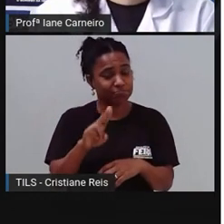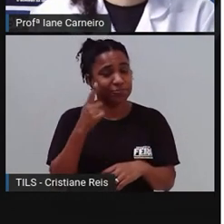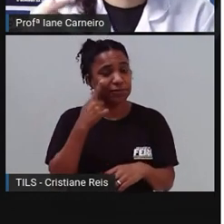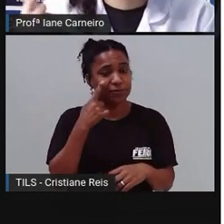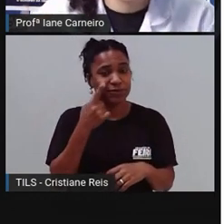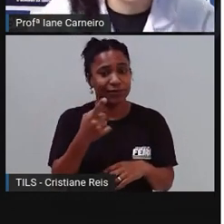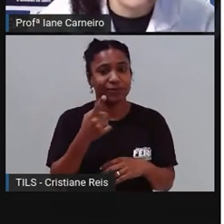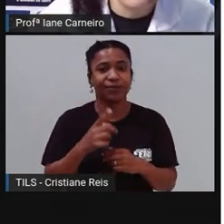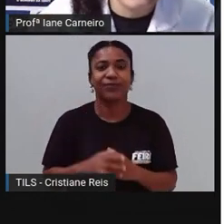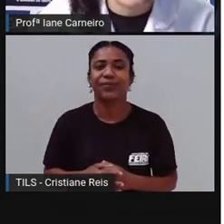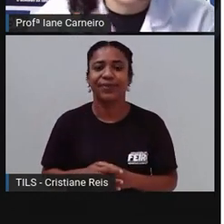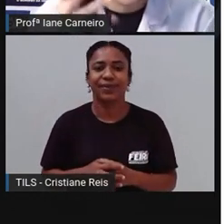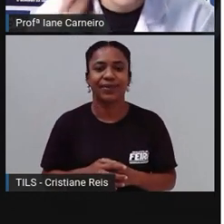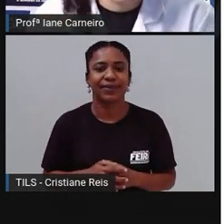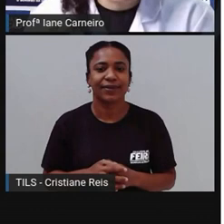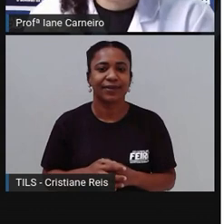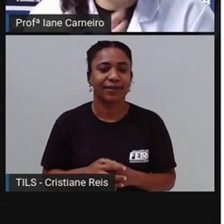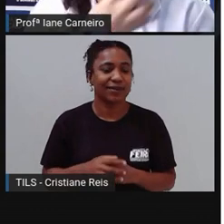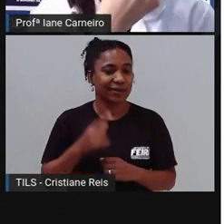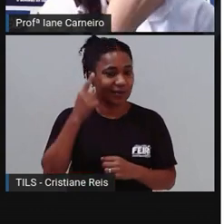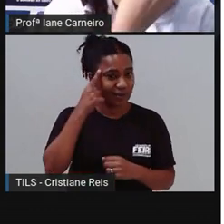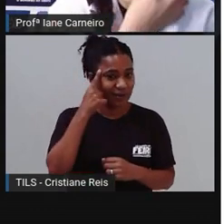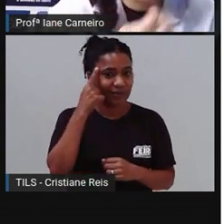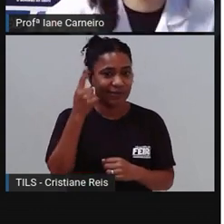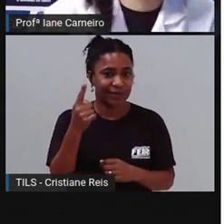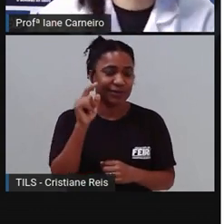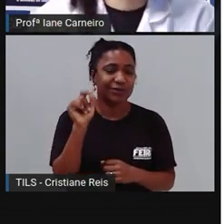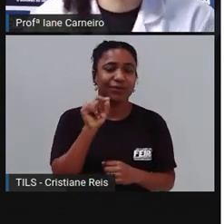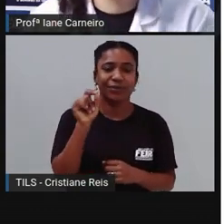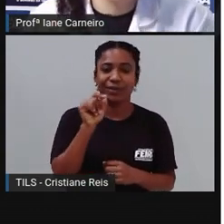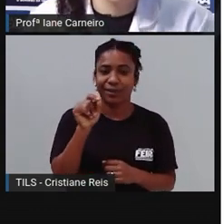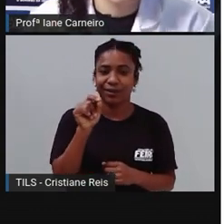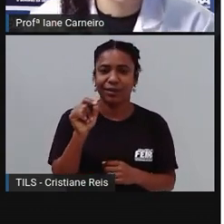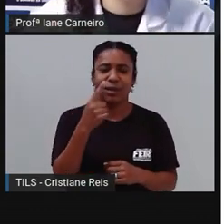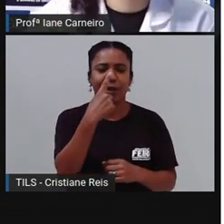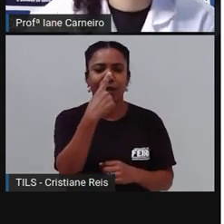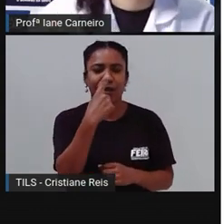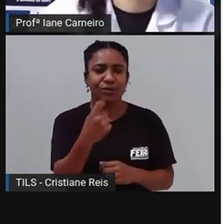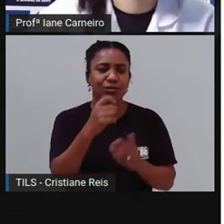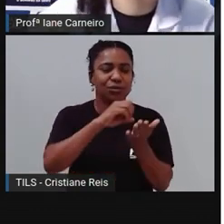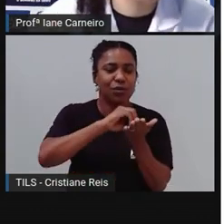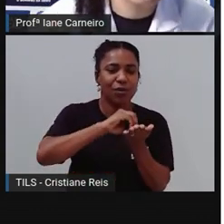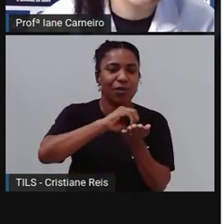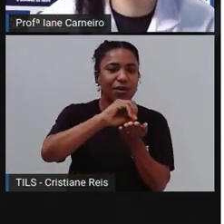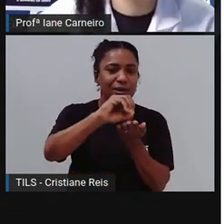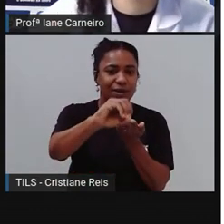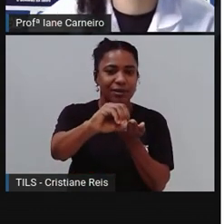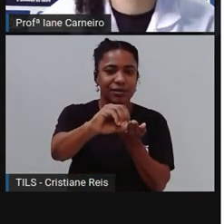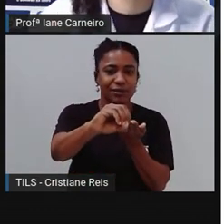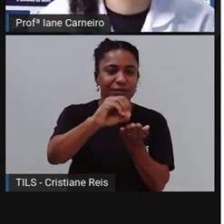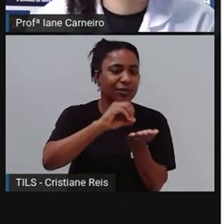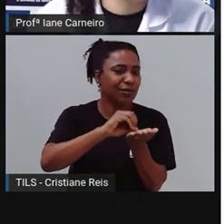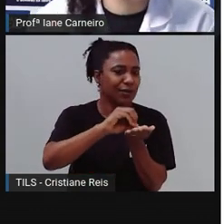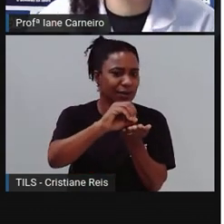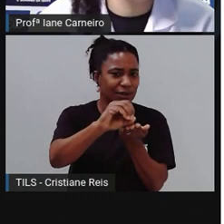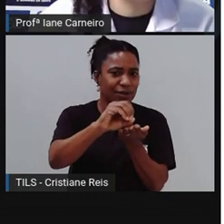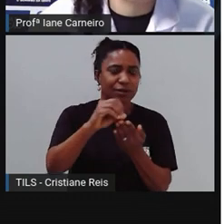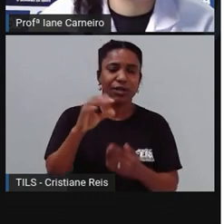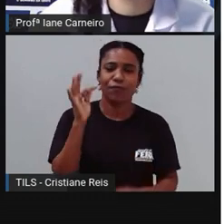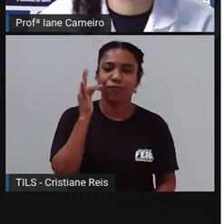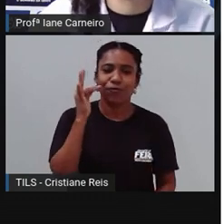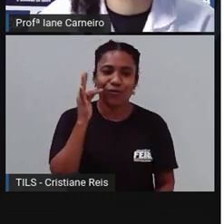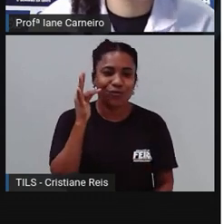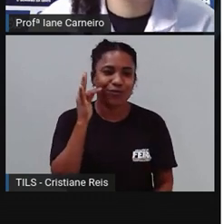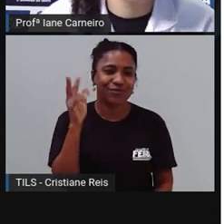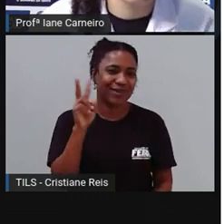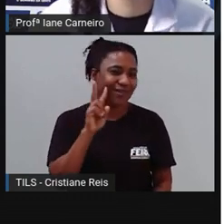Aí a Pro trouxe mais uma vez aqui para relembrar para vocês o que é o lixo orgânico, né? Que são os restos de comida, frutas, né? Legumes